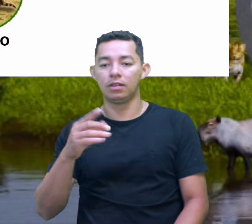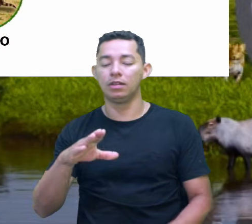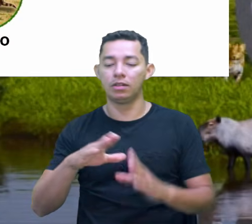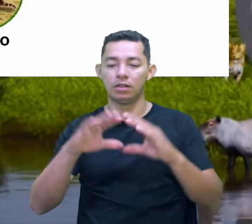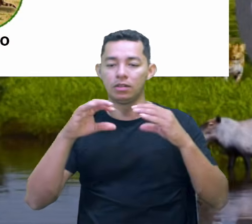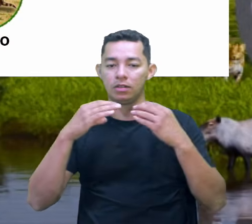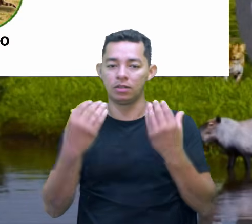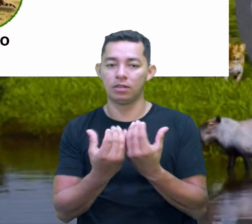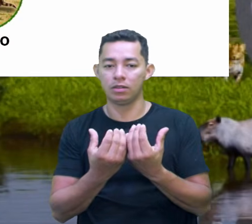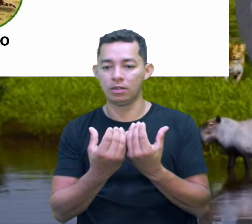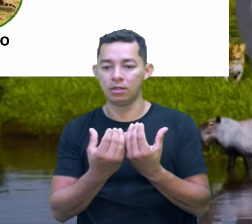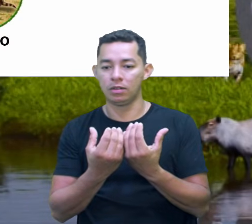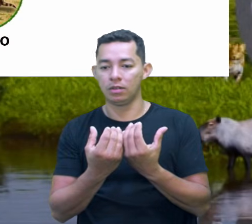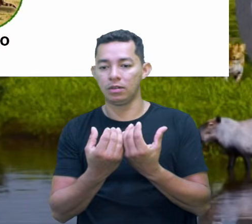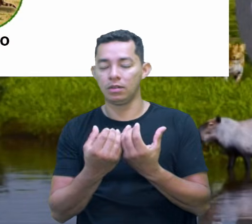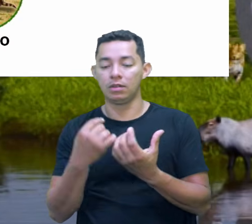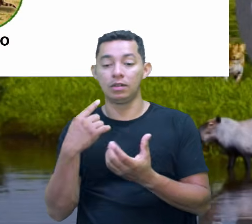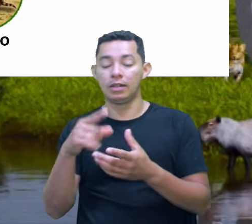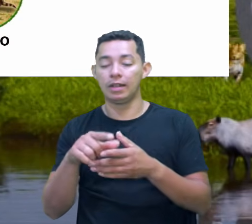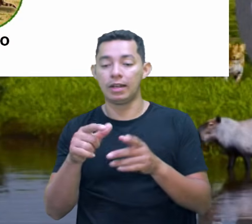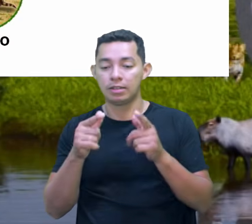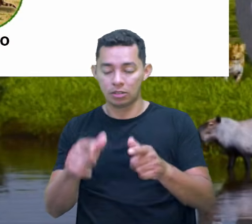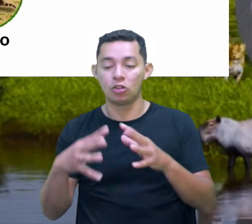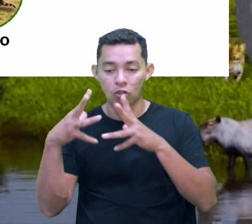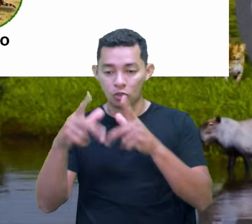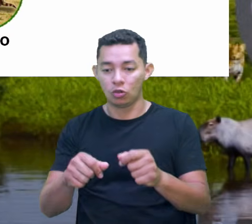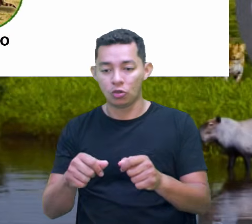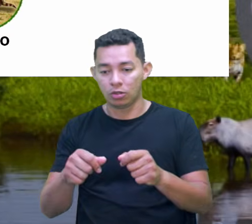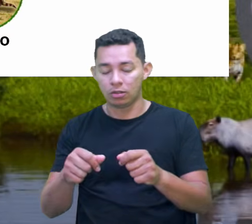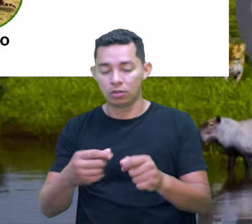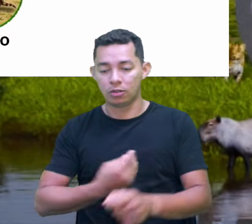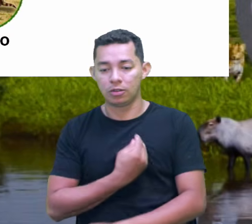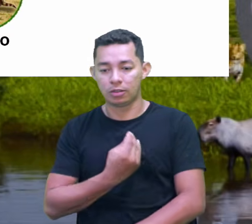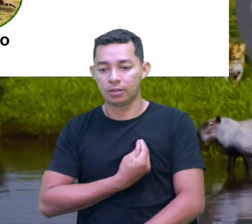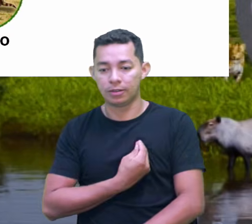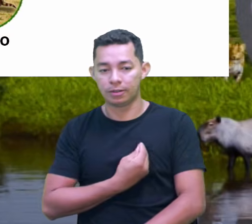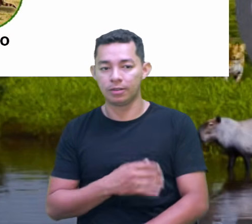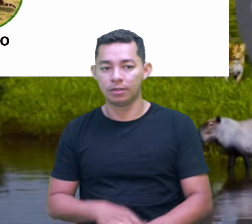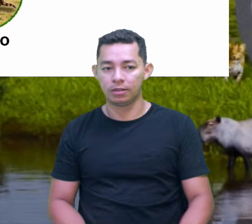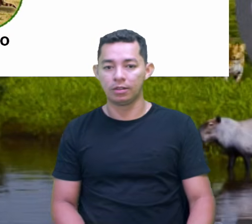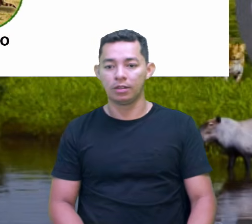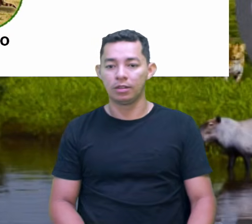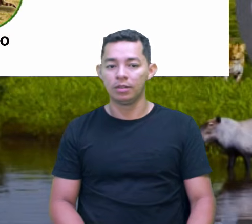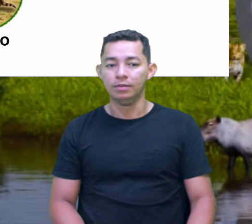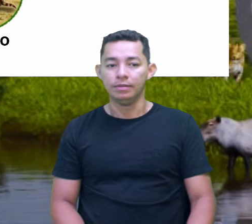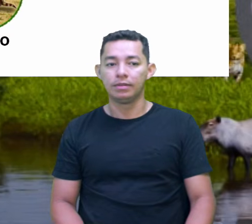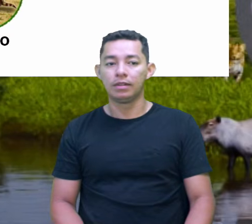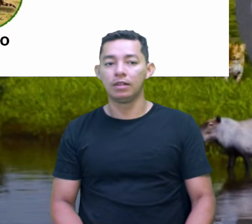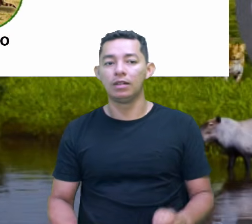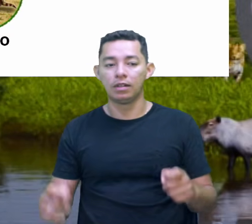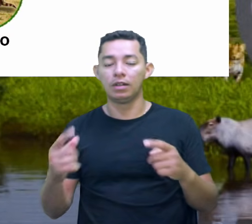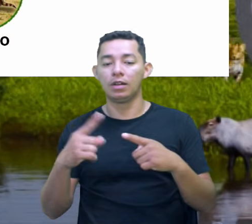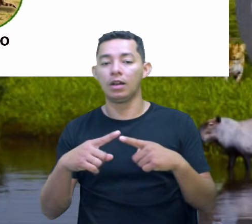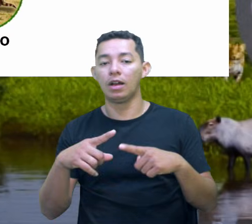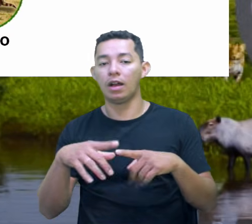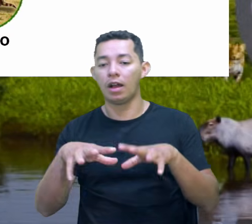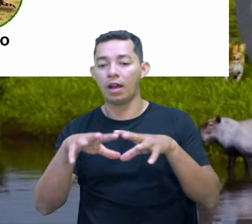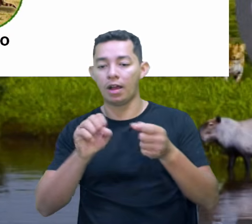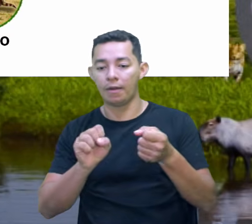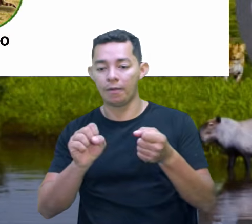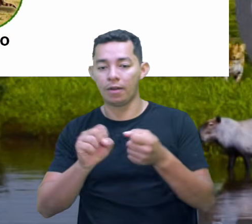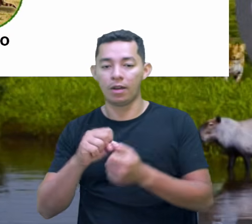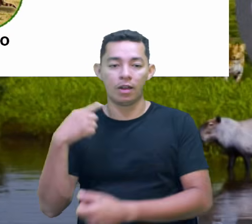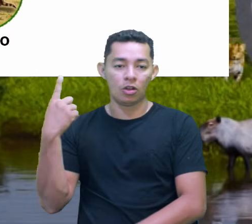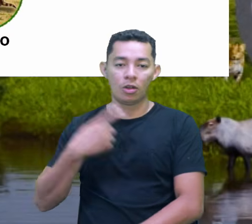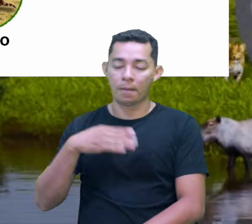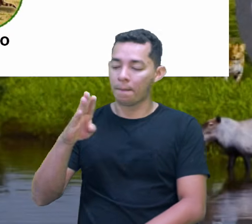isso vai afetar todos os seres vivos. Entendeu? Por quê? Porque esses vários ecossistemas vão formar a